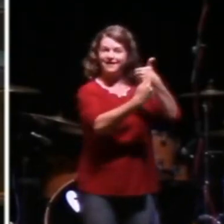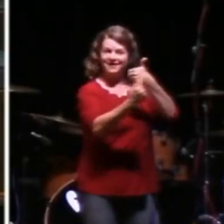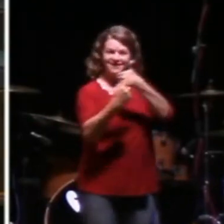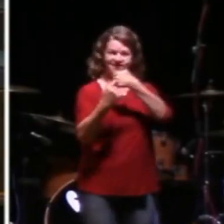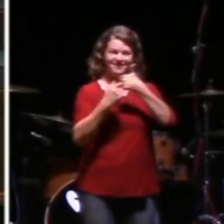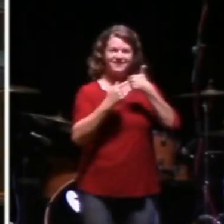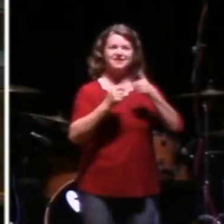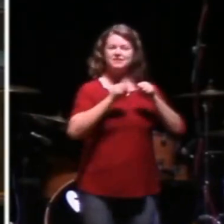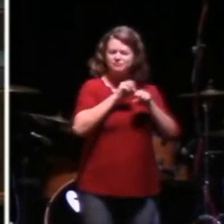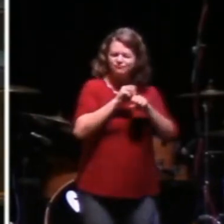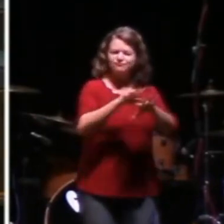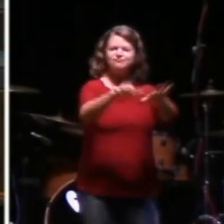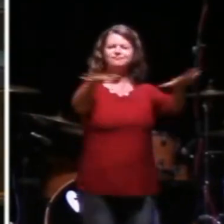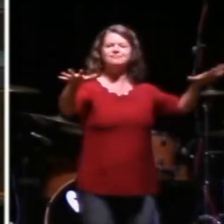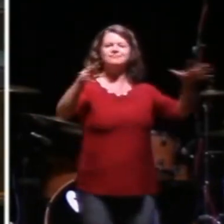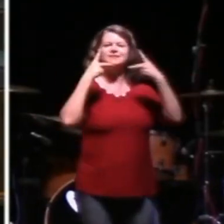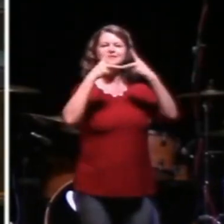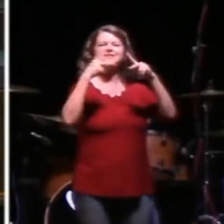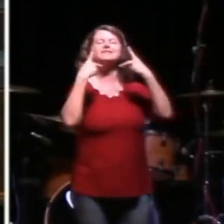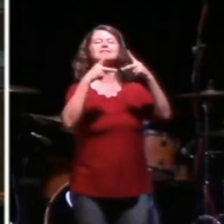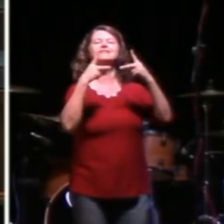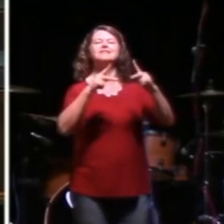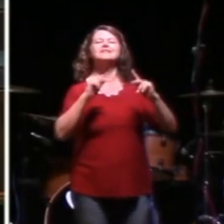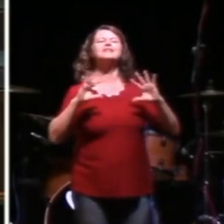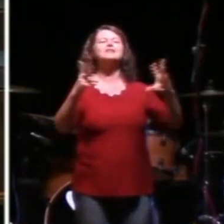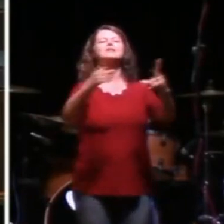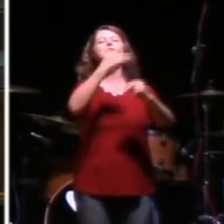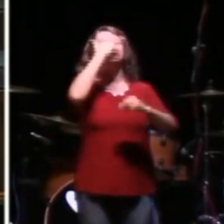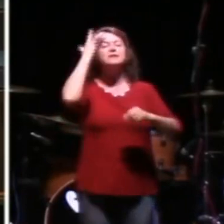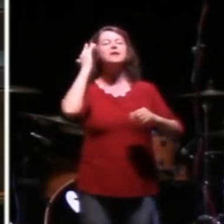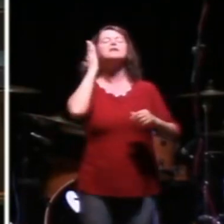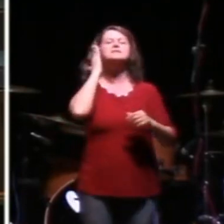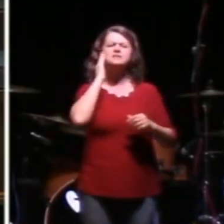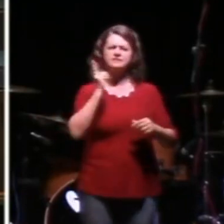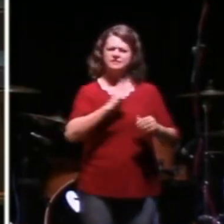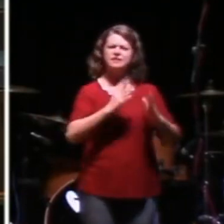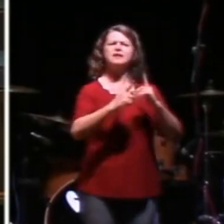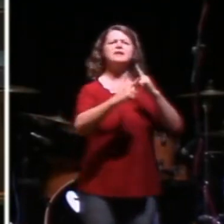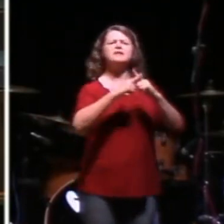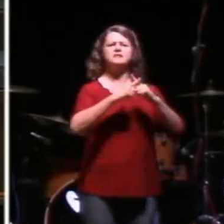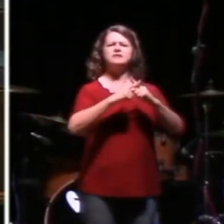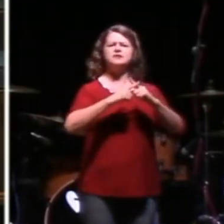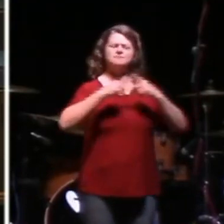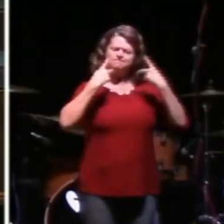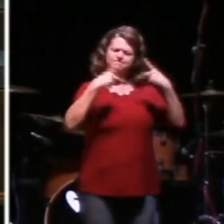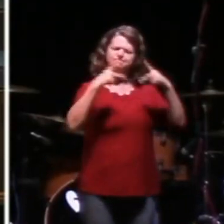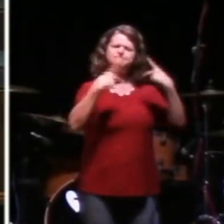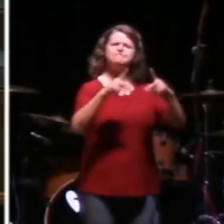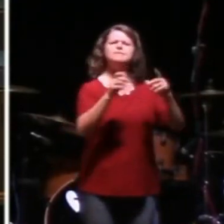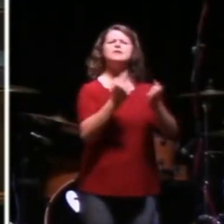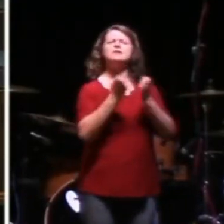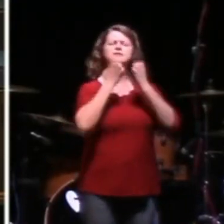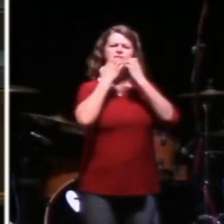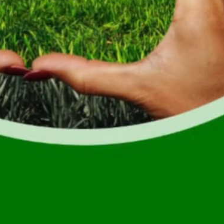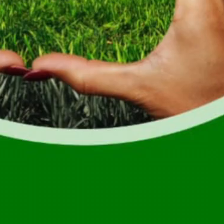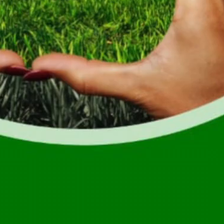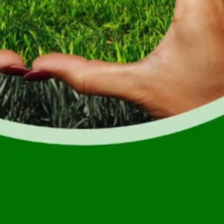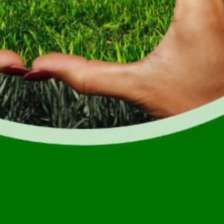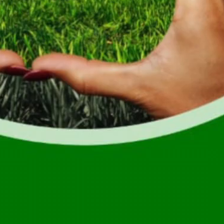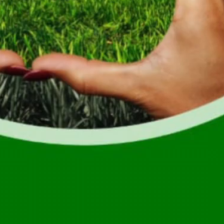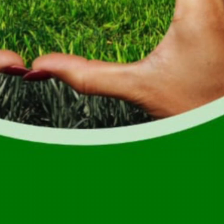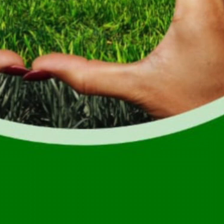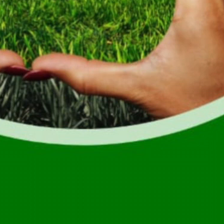mensagem para que todas as pessoas saibam que a uma igreja que prega o evangelho de poder da cruz o evangelho de jesus cristo